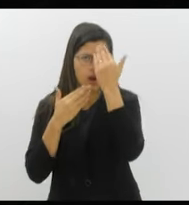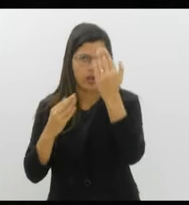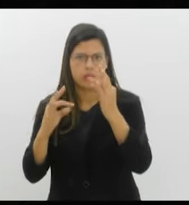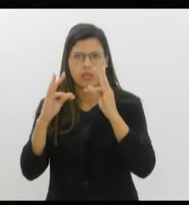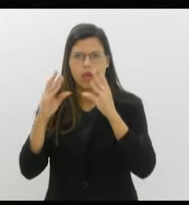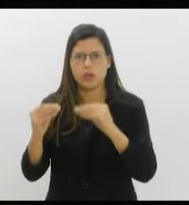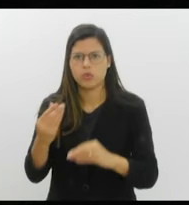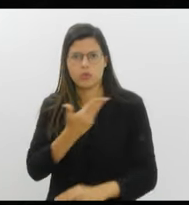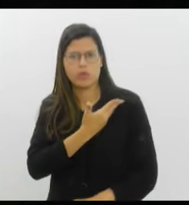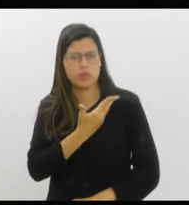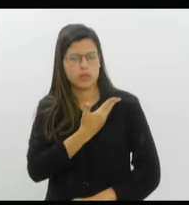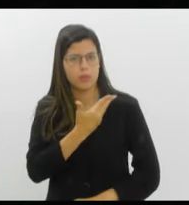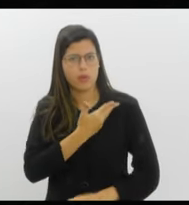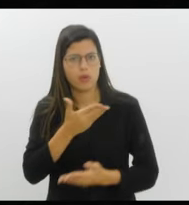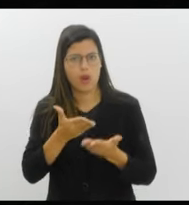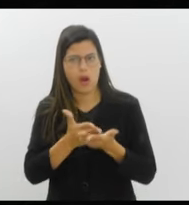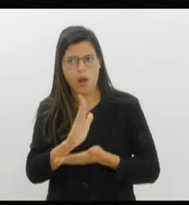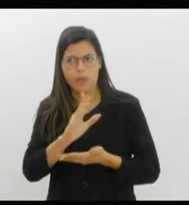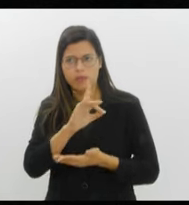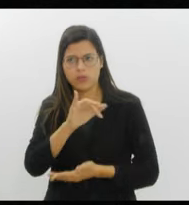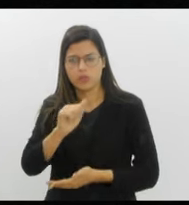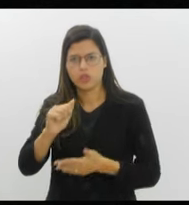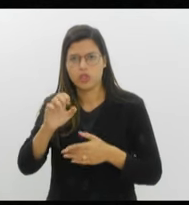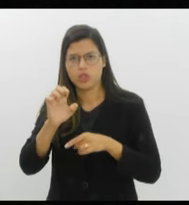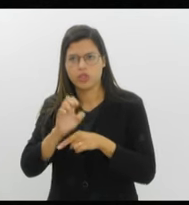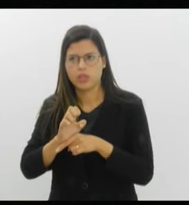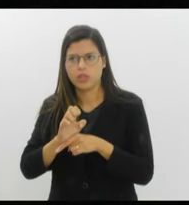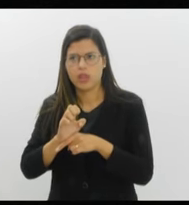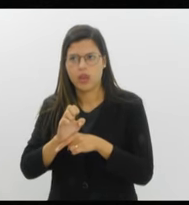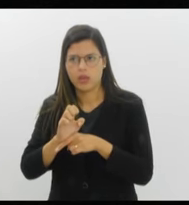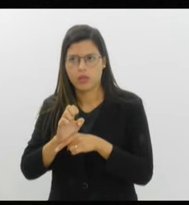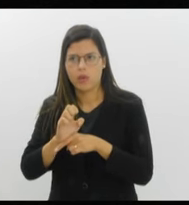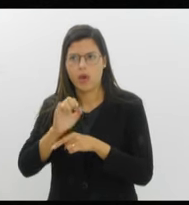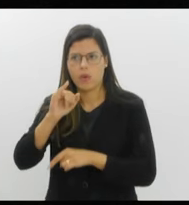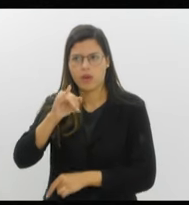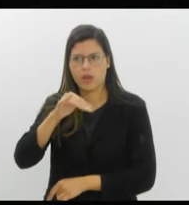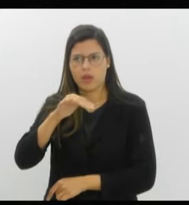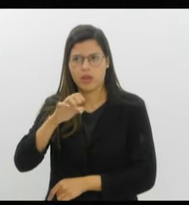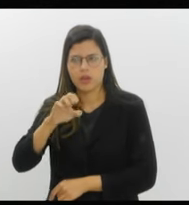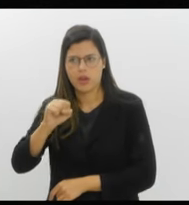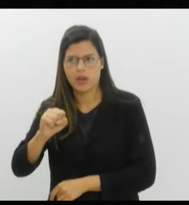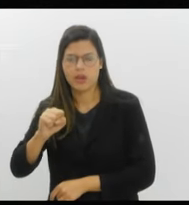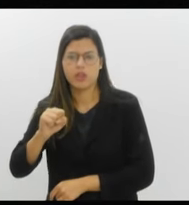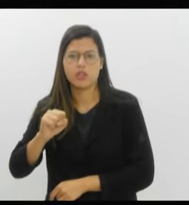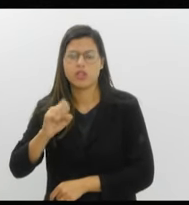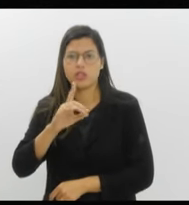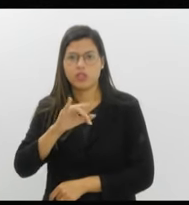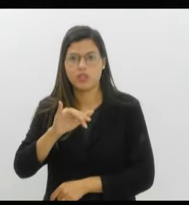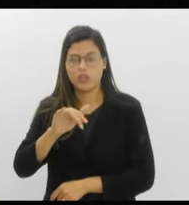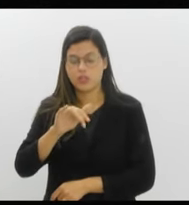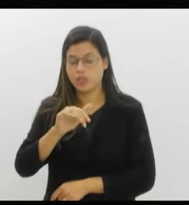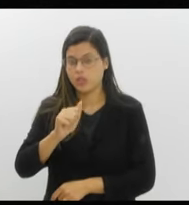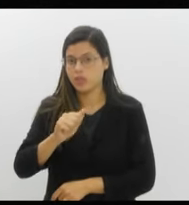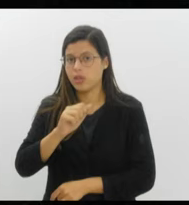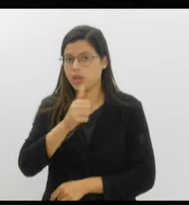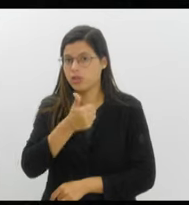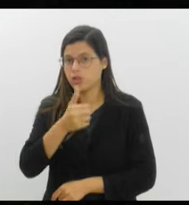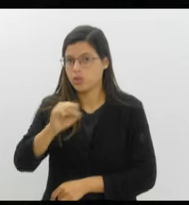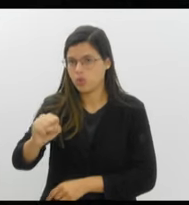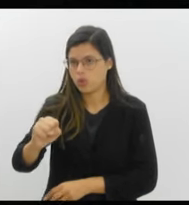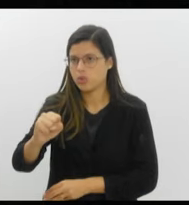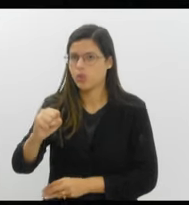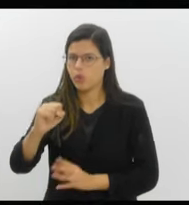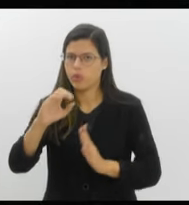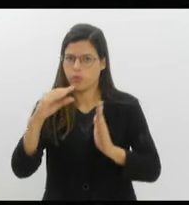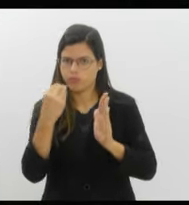os meus colegas pela aprovação do Dia Estadual Inês Etienne Romeu. No dia 18 de dezembro, agora, vai estar no calendário oficial do